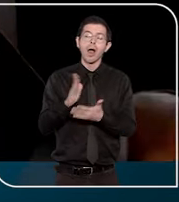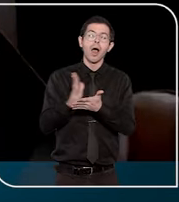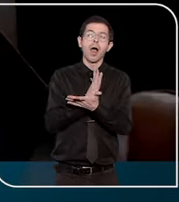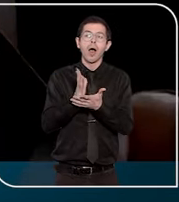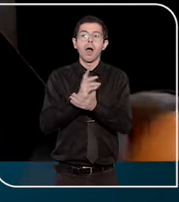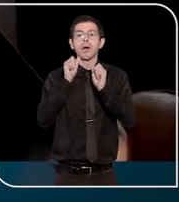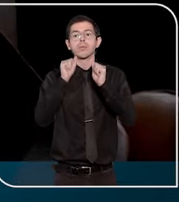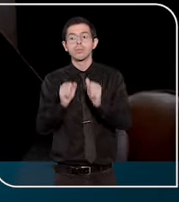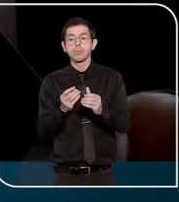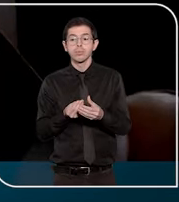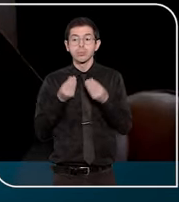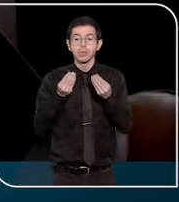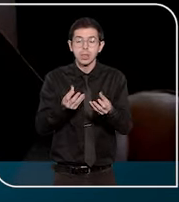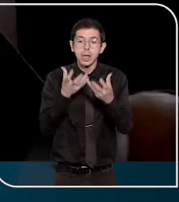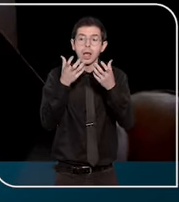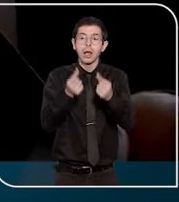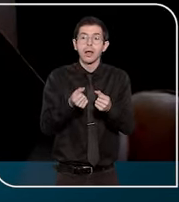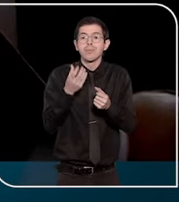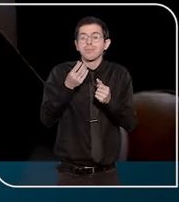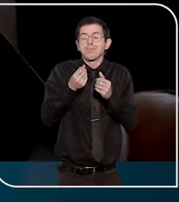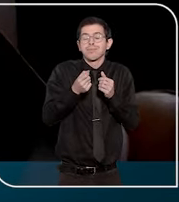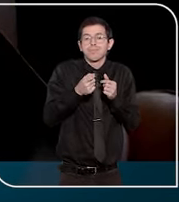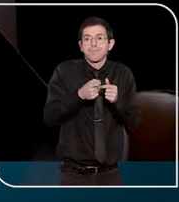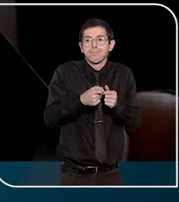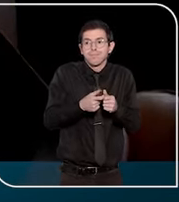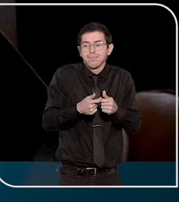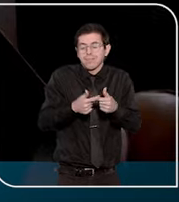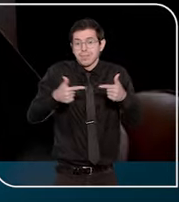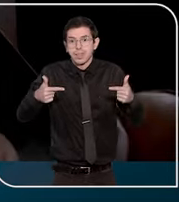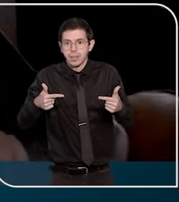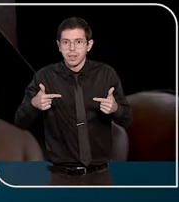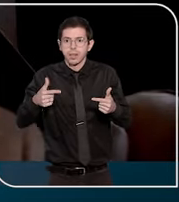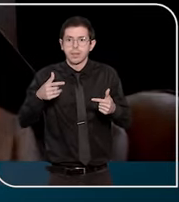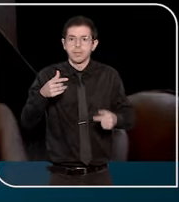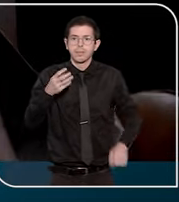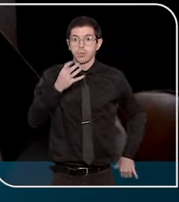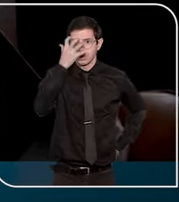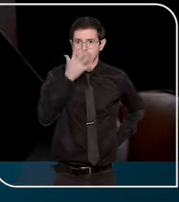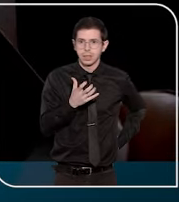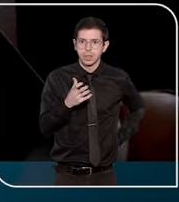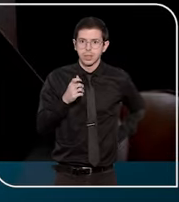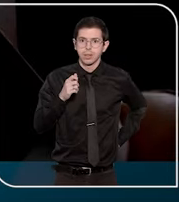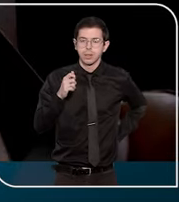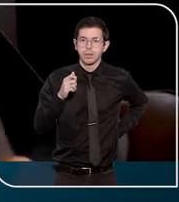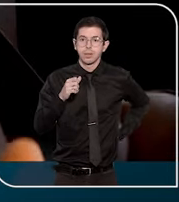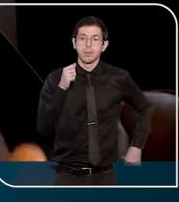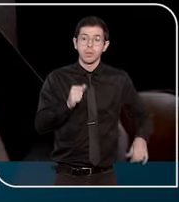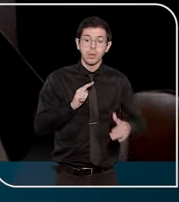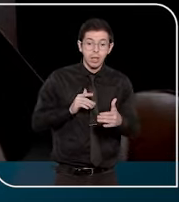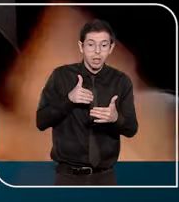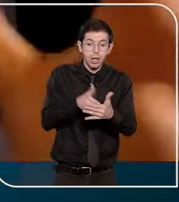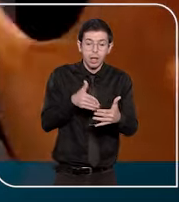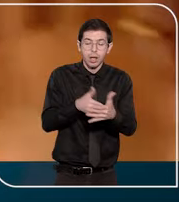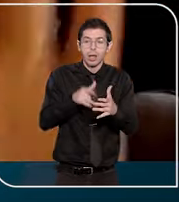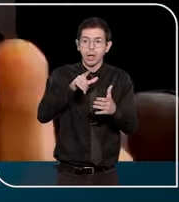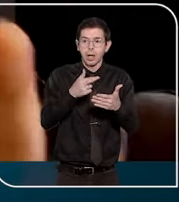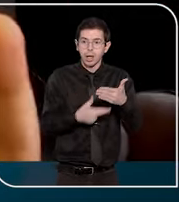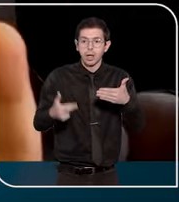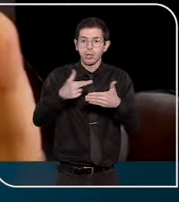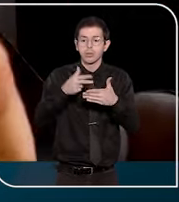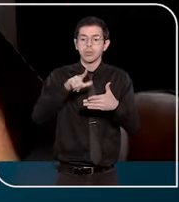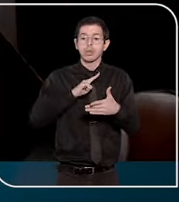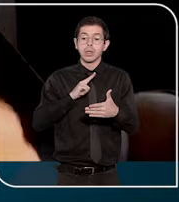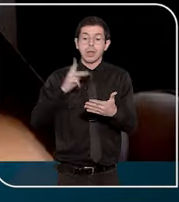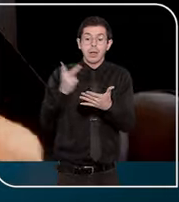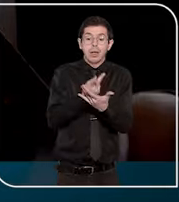gerar inadmissão que é grave demais. É algo que impede até que aquele recurso tenha a sua, digamos, a sua existência. Não